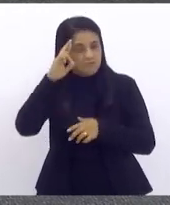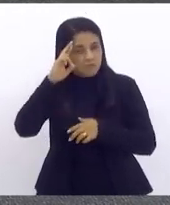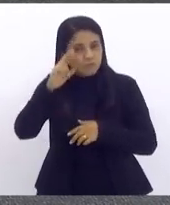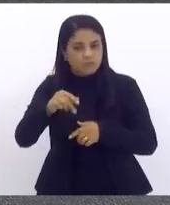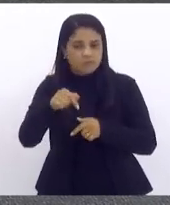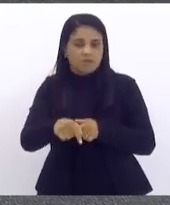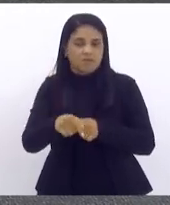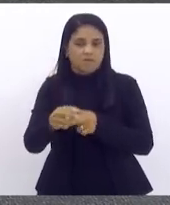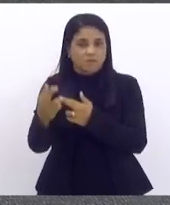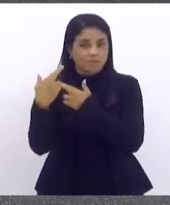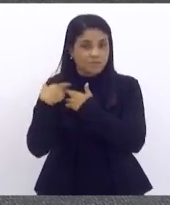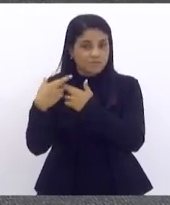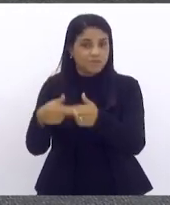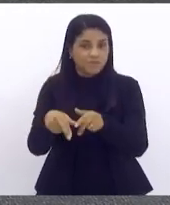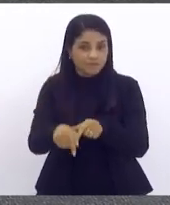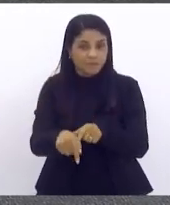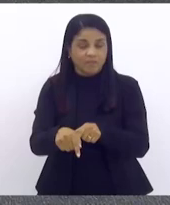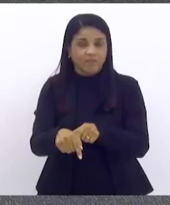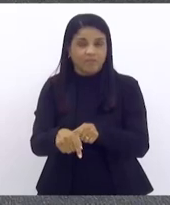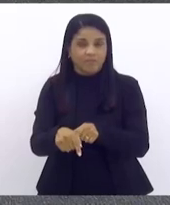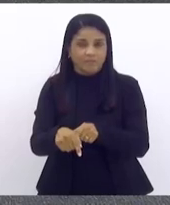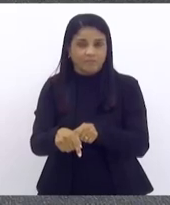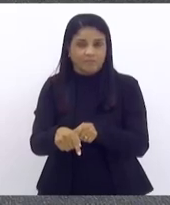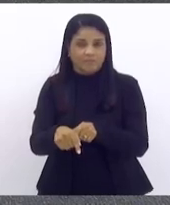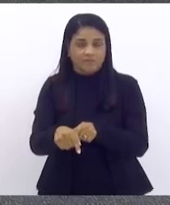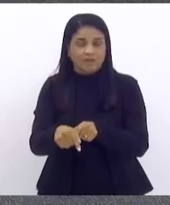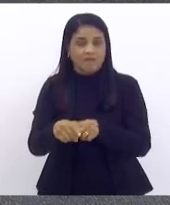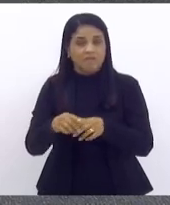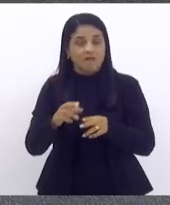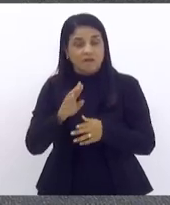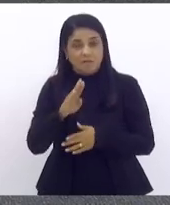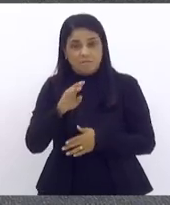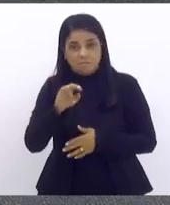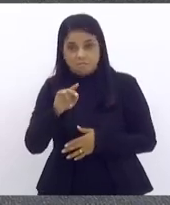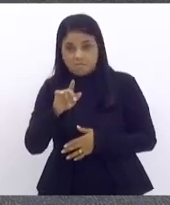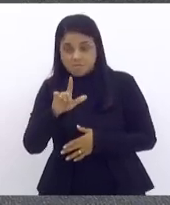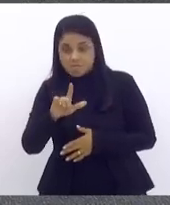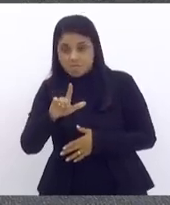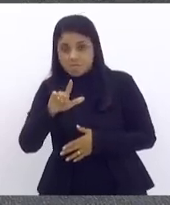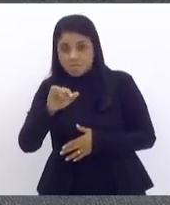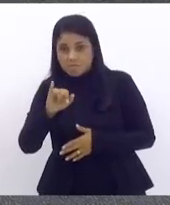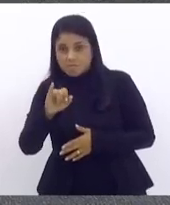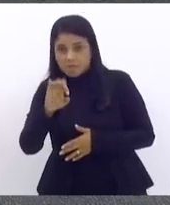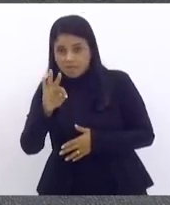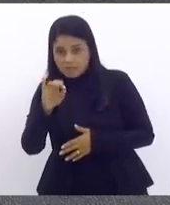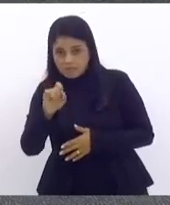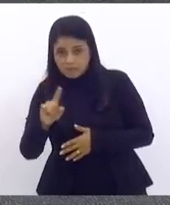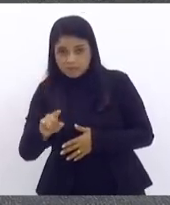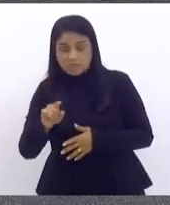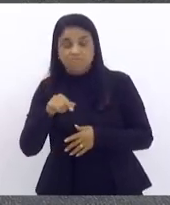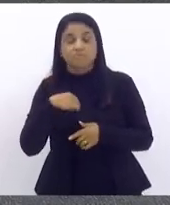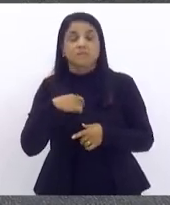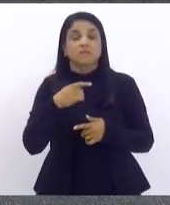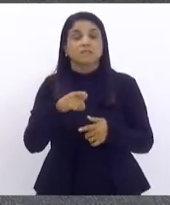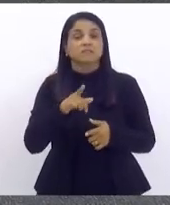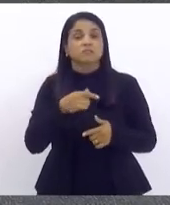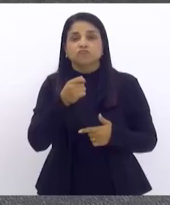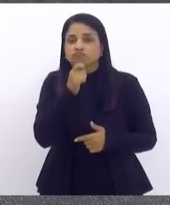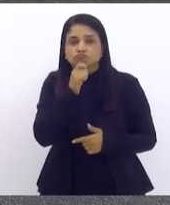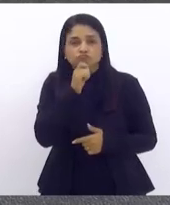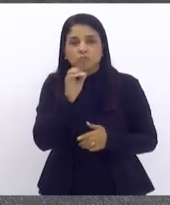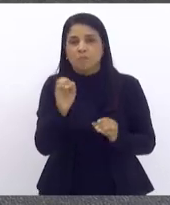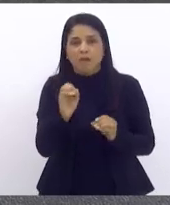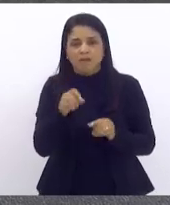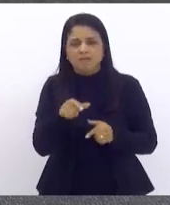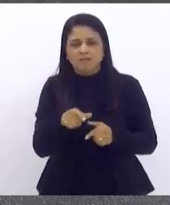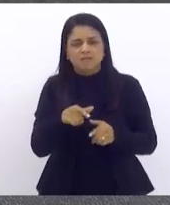do Estatuto da Blitz, não haverá mais esse tipo de se envergonhice por parte das prefeituras